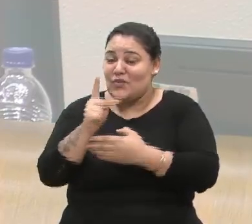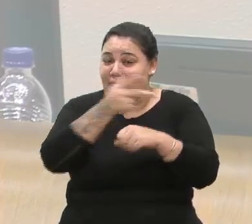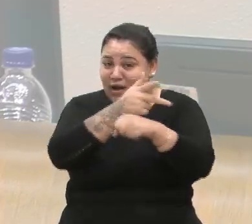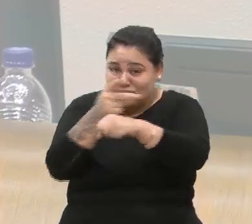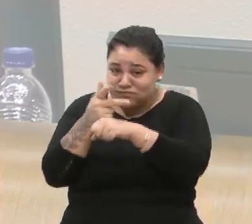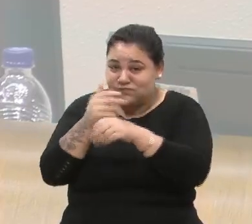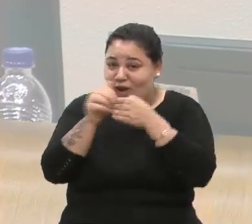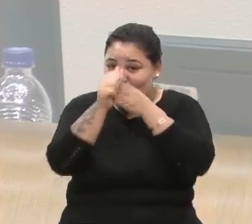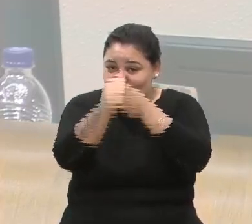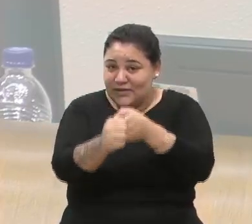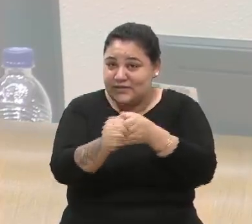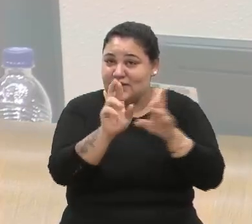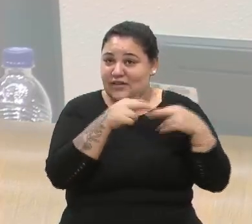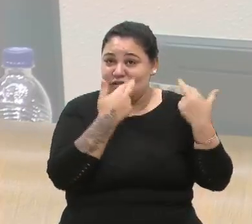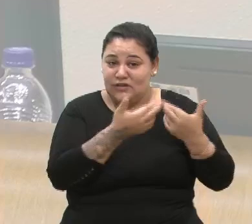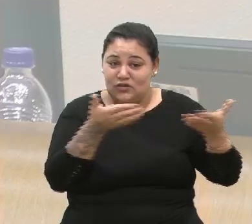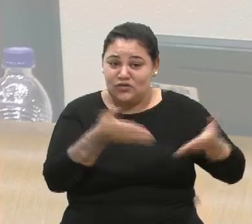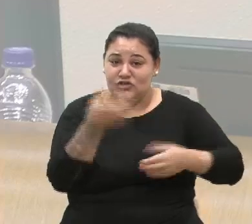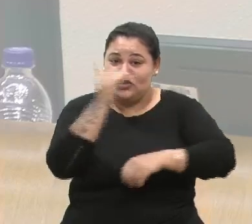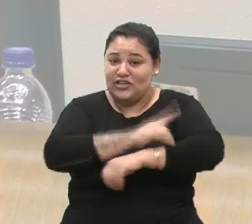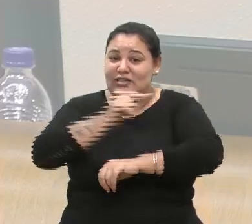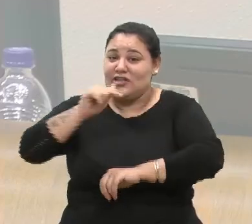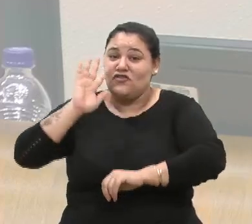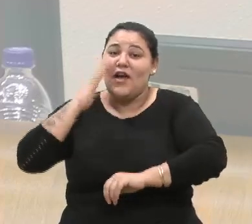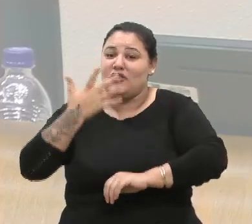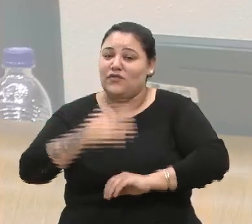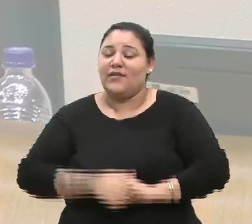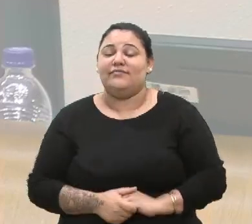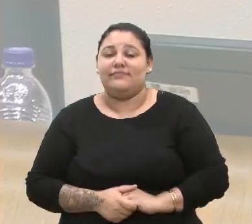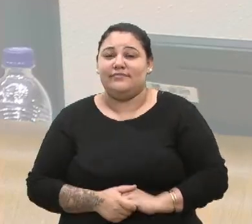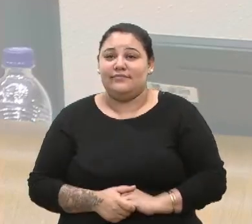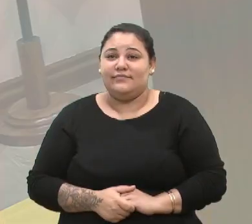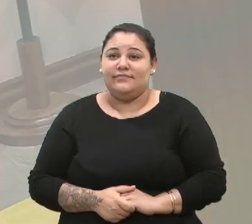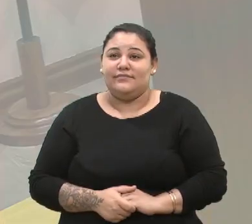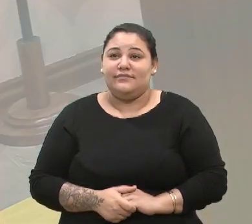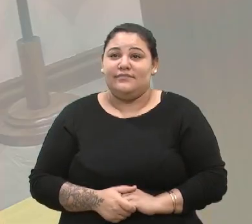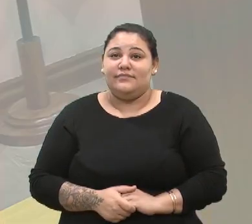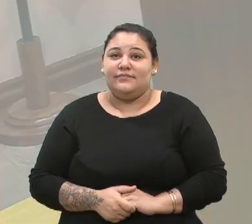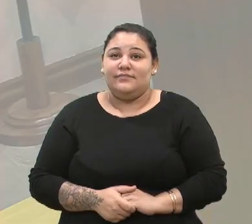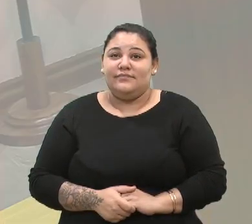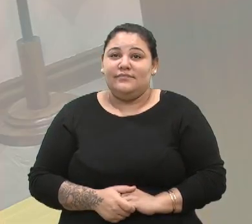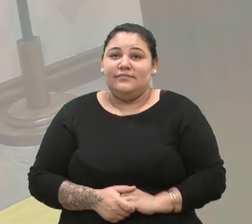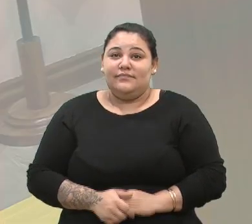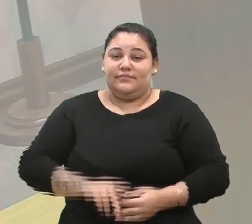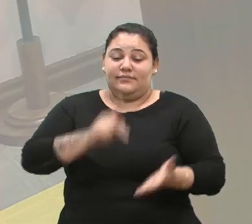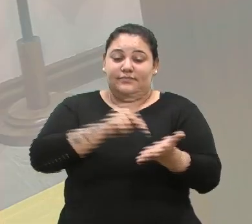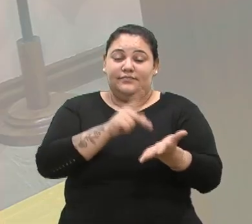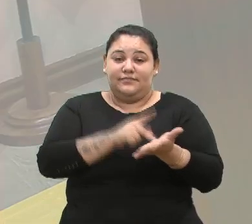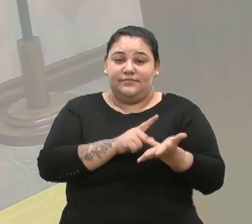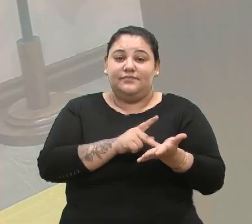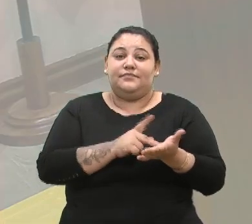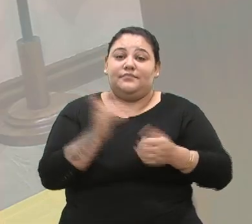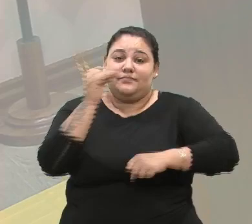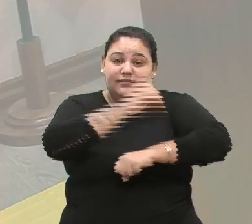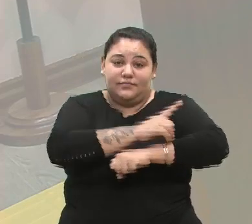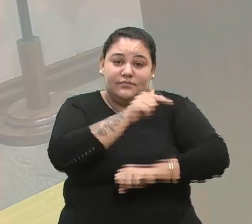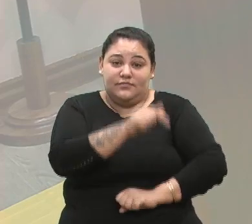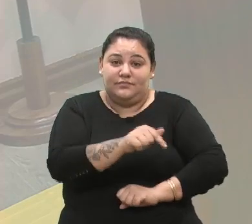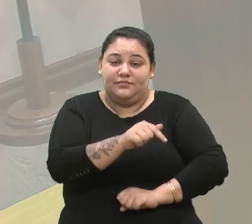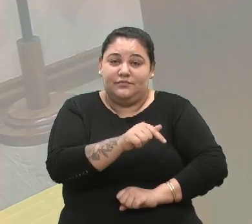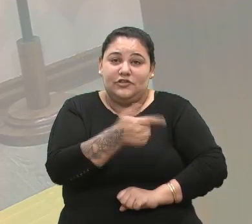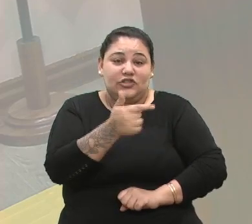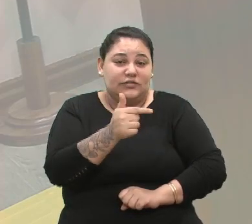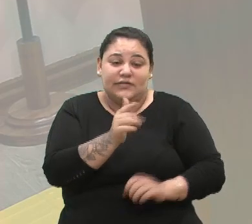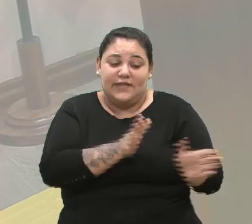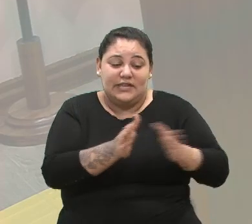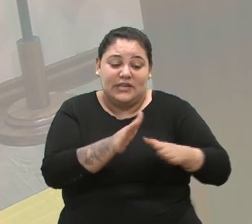E dia 7 nós vamos tirar isso a limpo. Obrigado. Exatamente. Veio a coletiva de imprensa, não tivemos acesso a balanço